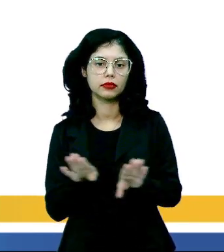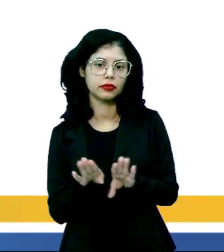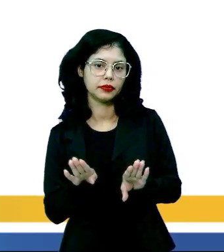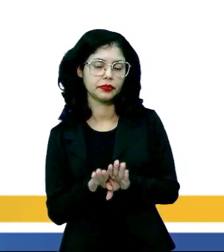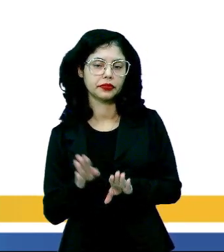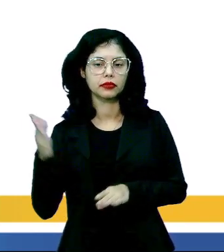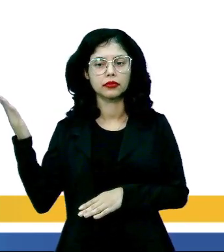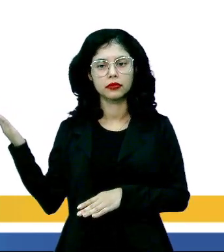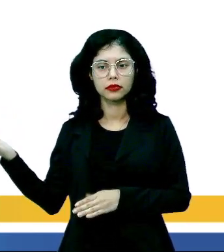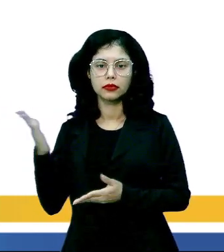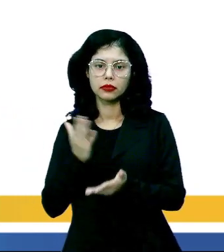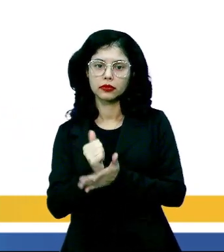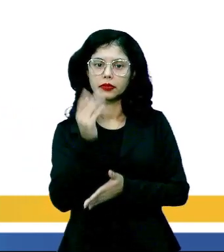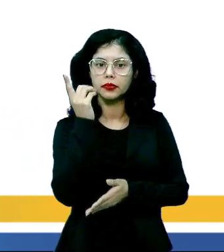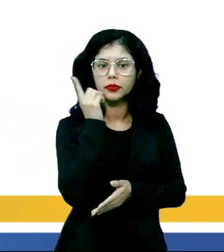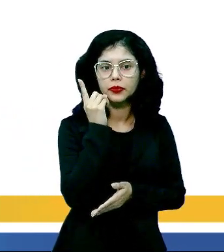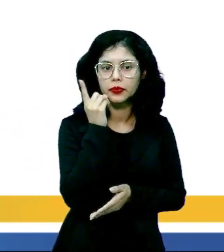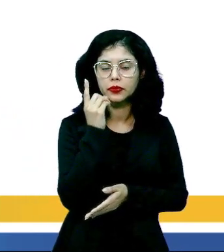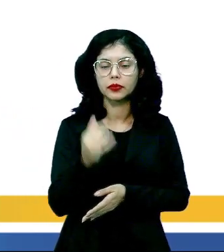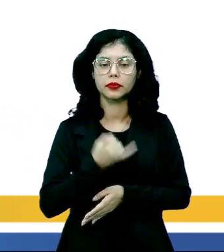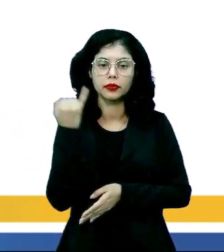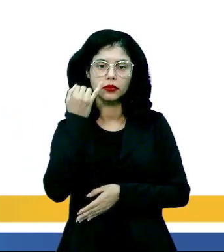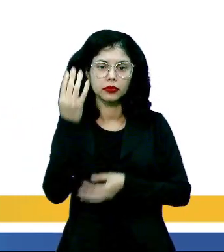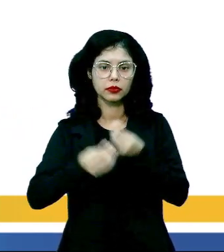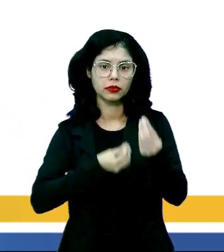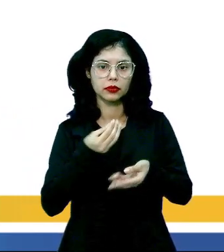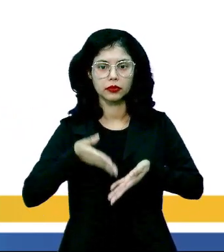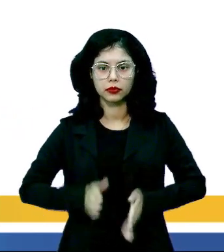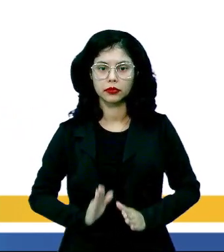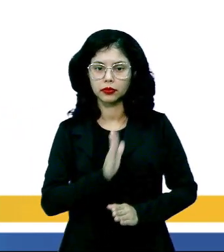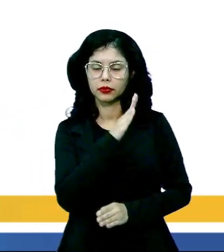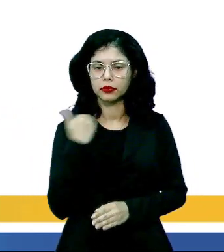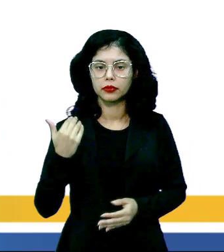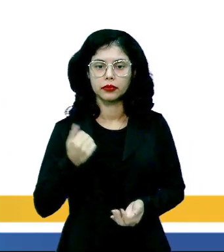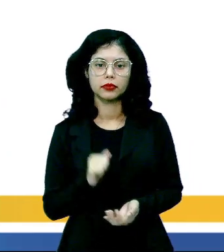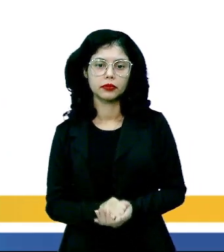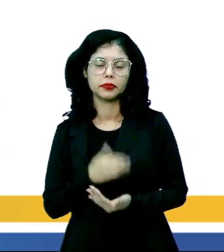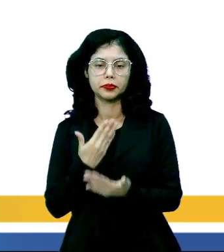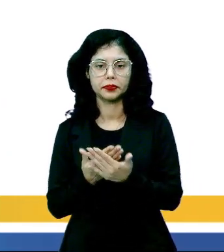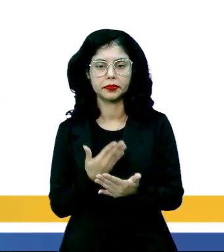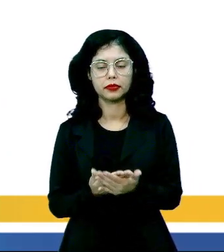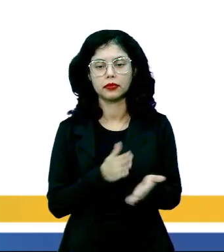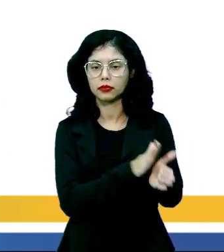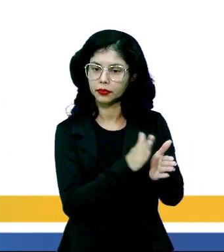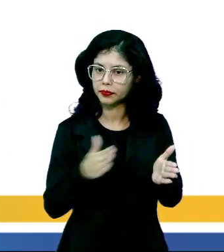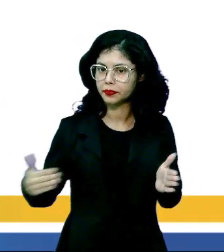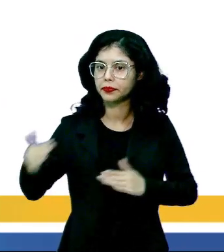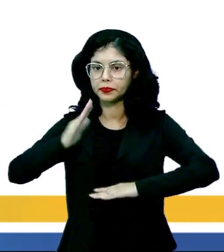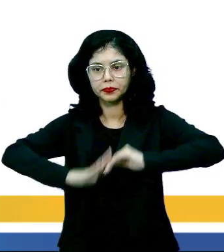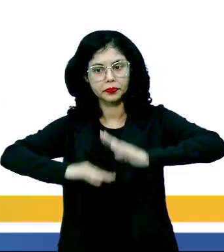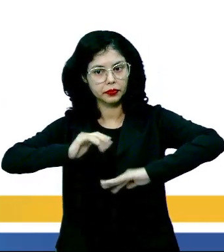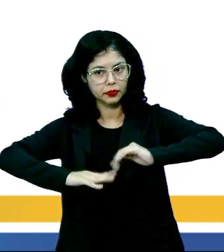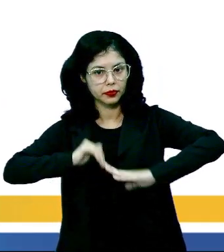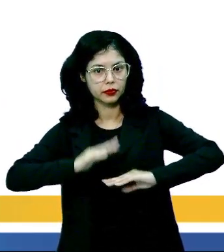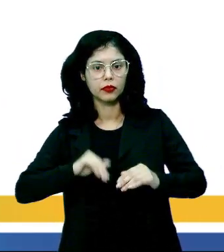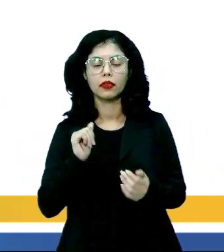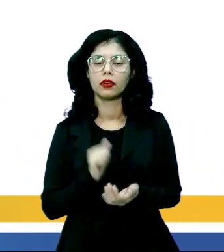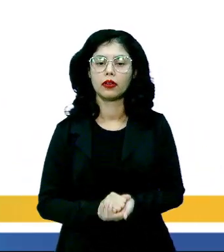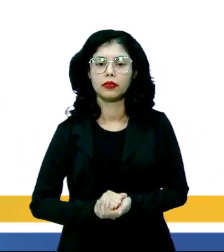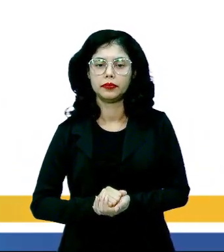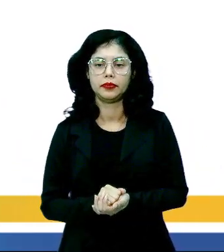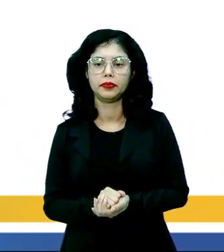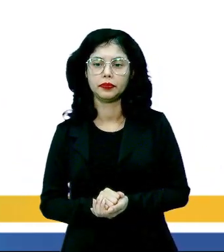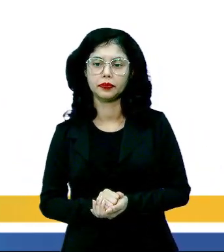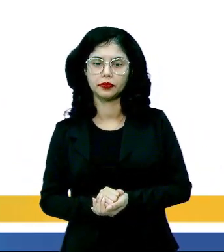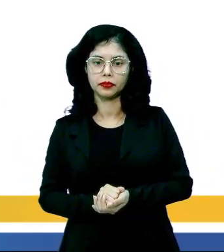você busca datas né importante como Nascimento morte é estudos e trajetórias profissionais